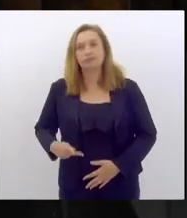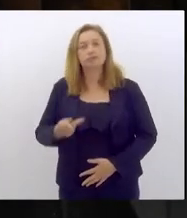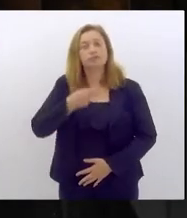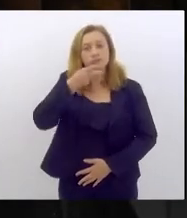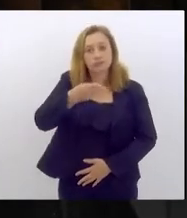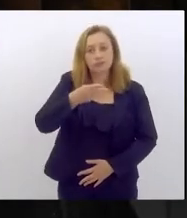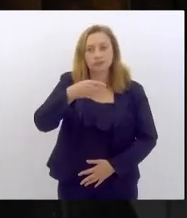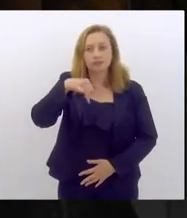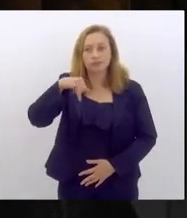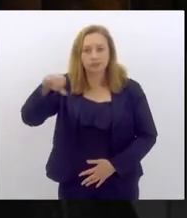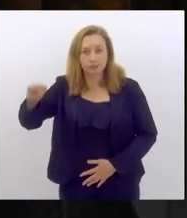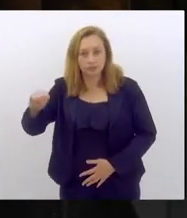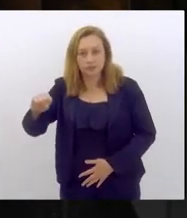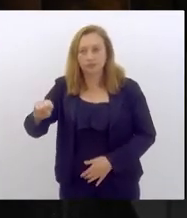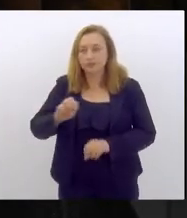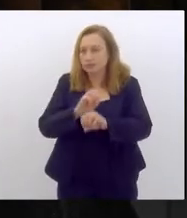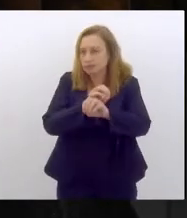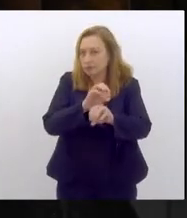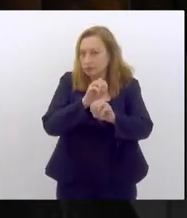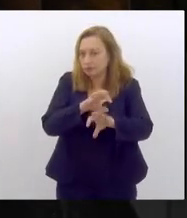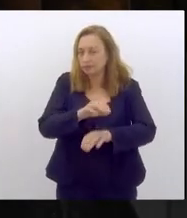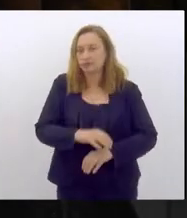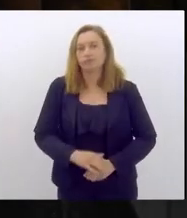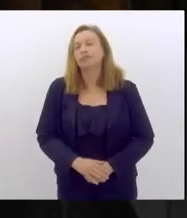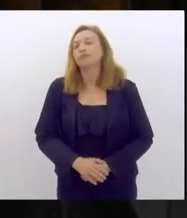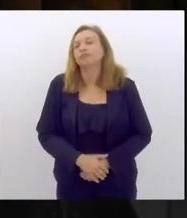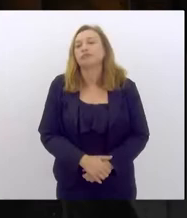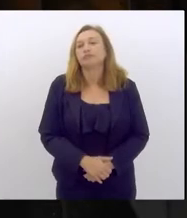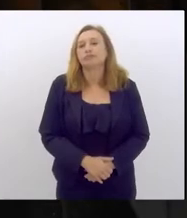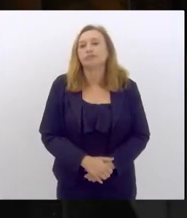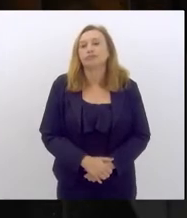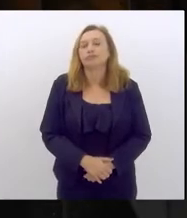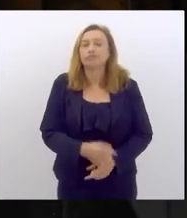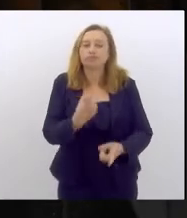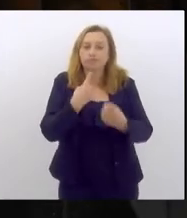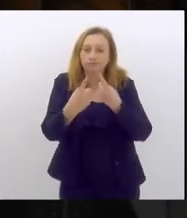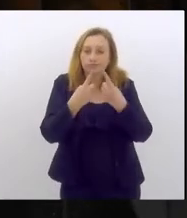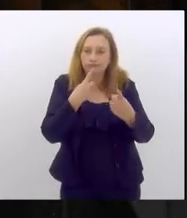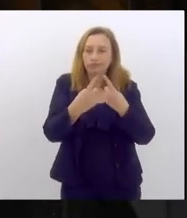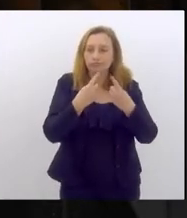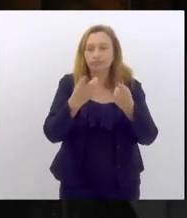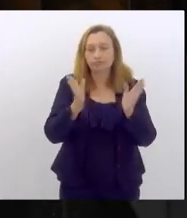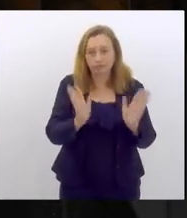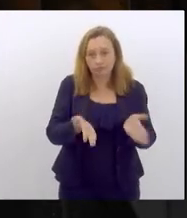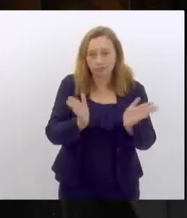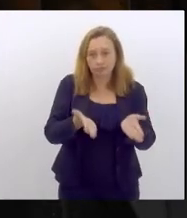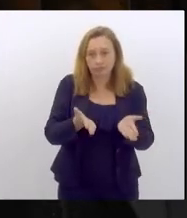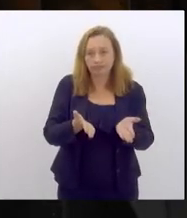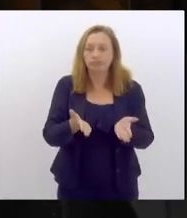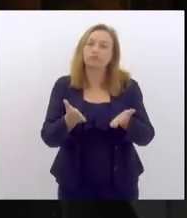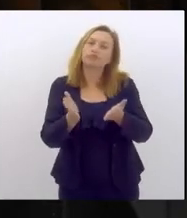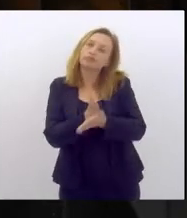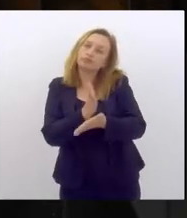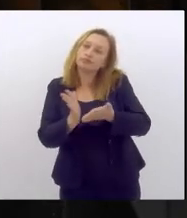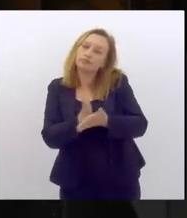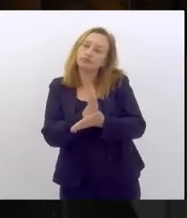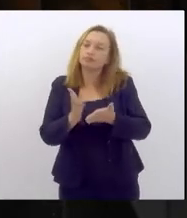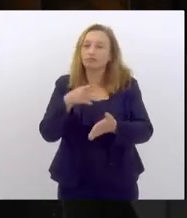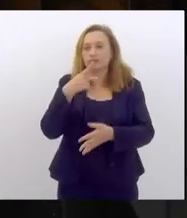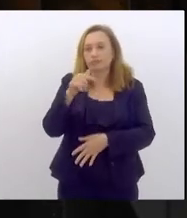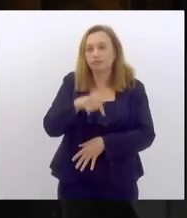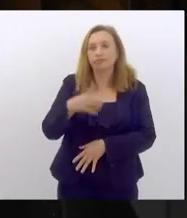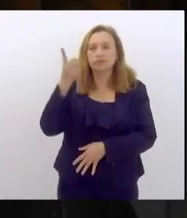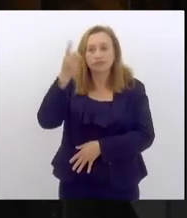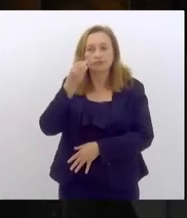o ICMS educacional, que tem sido dialogado e discutido hoje. Eu tenho alguns pontos aqui, deputado Valdeque, que eu